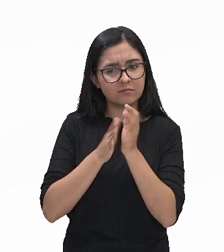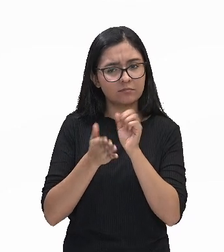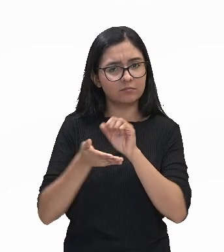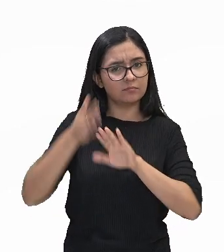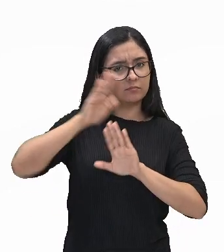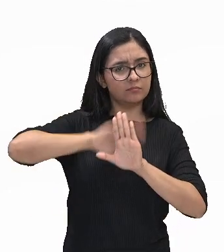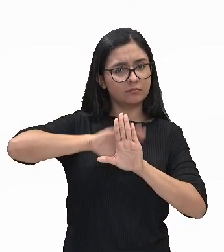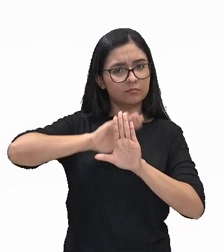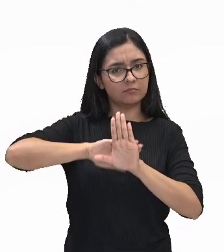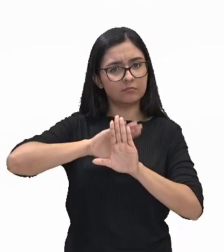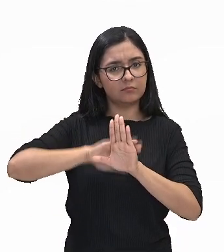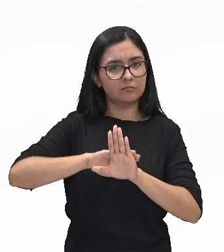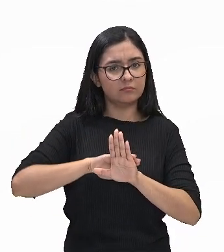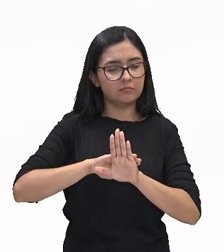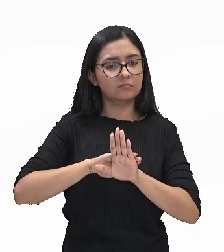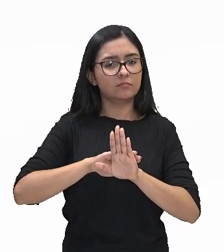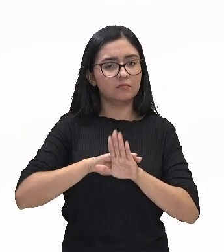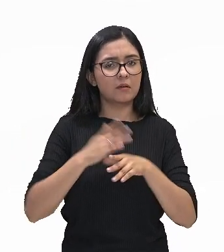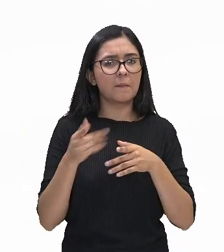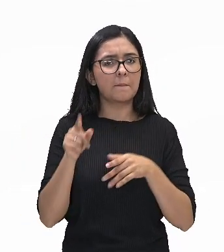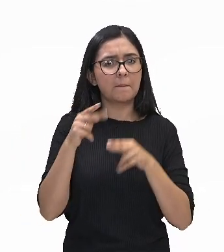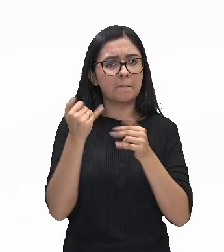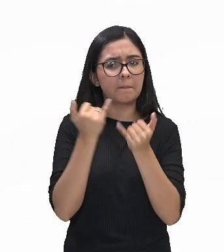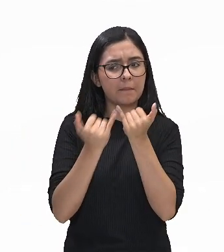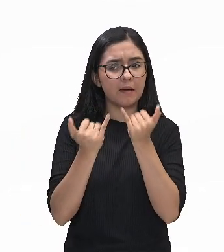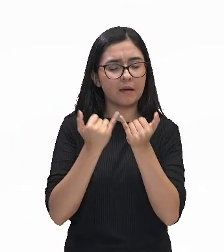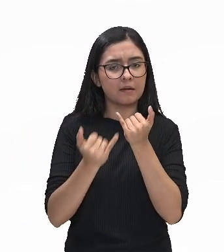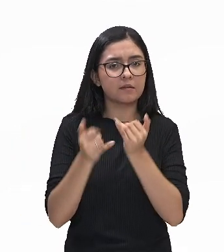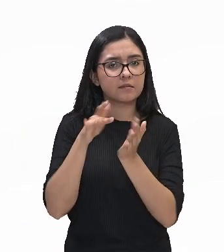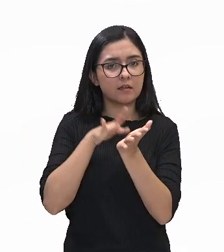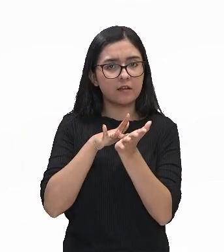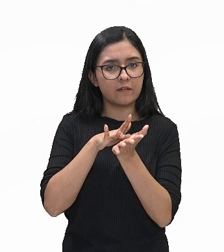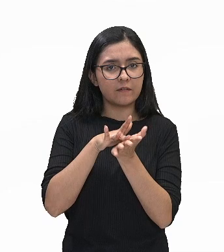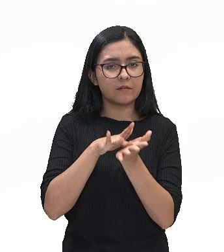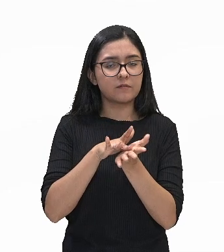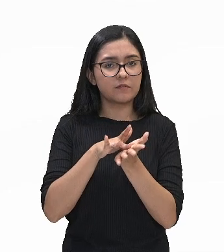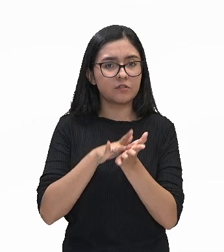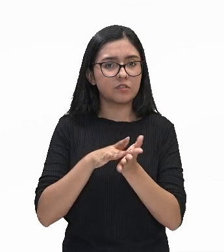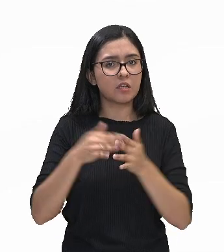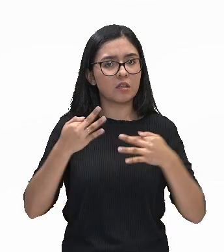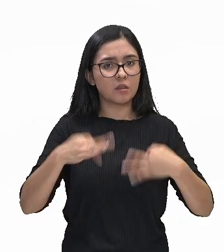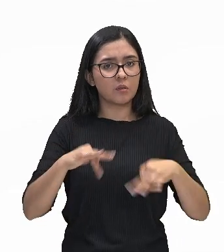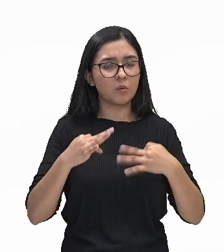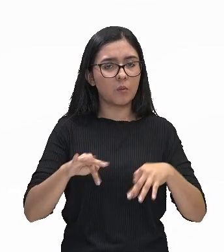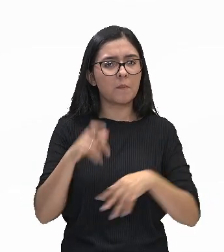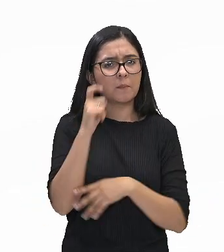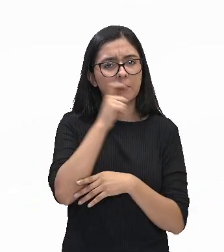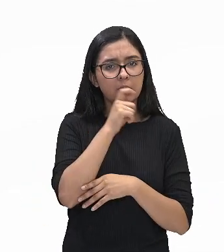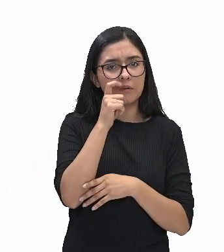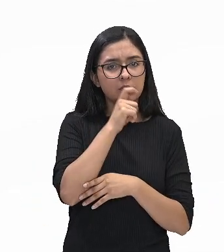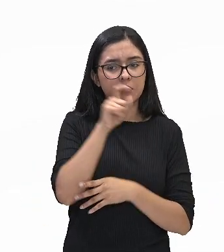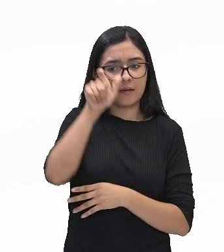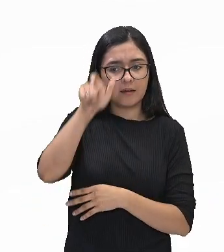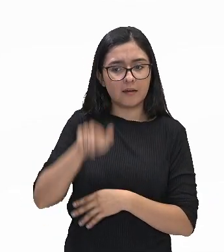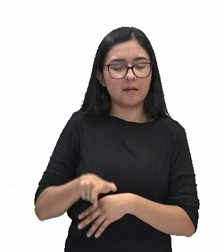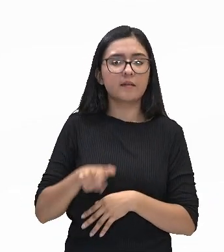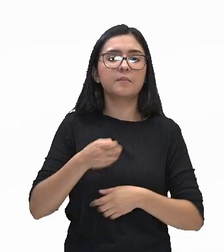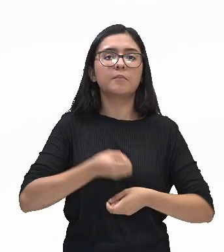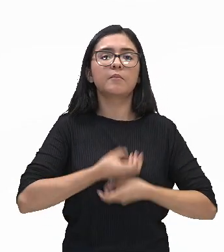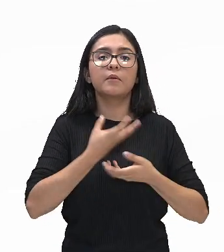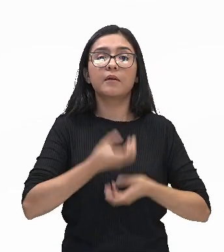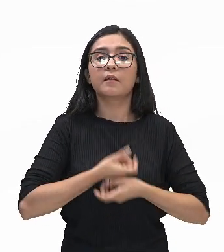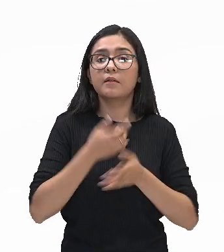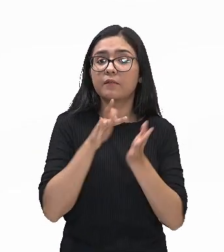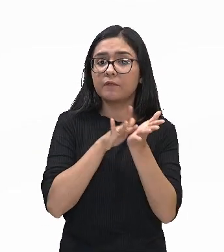chega a fingir que é dor, a dor que deveras sente. Então, o poeta é um fingidor. Por